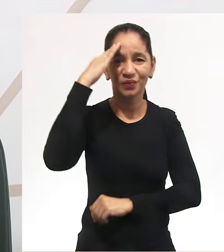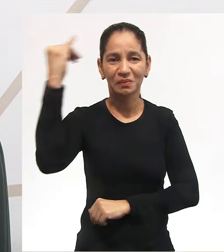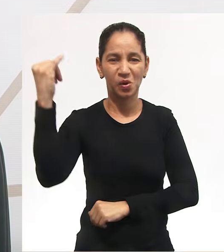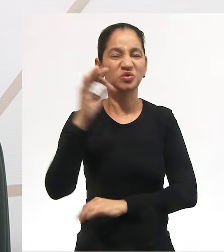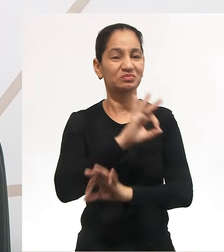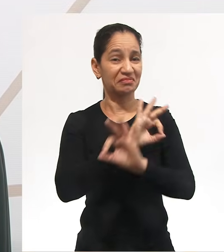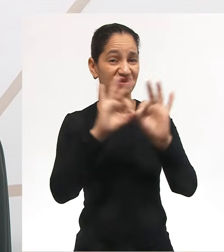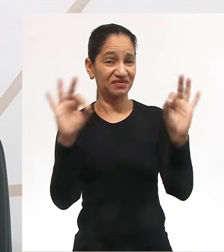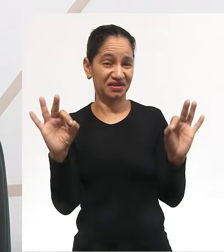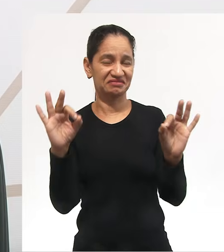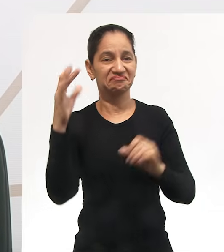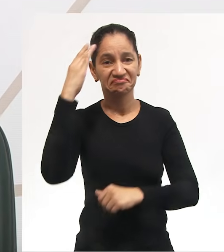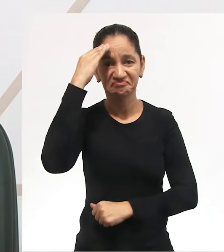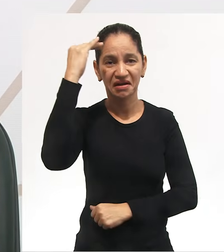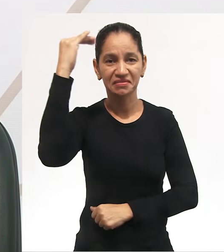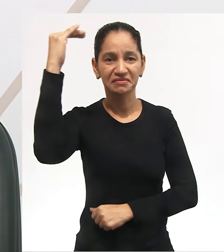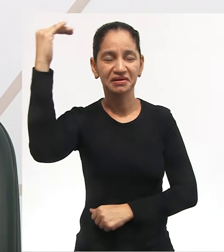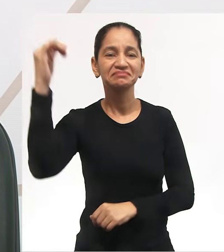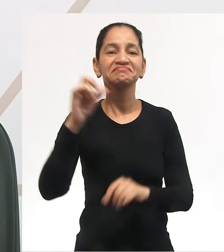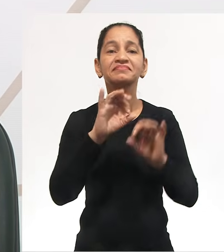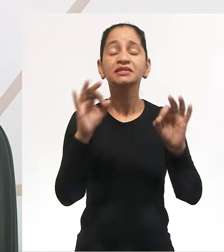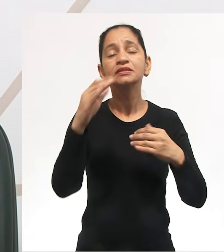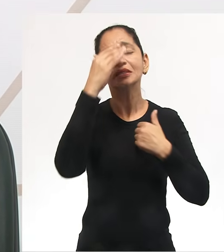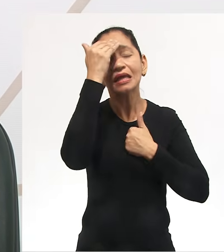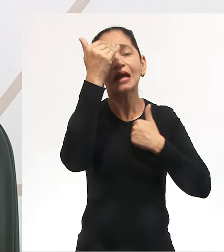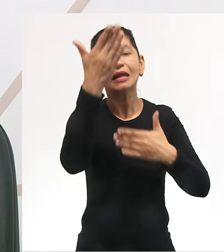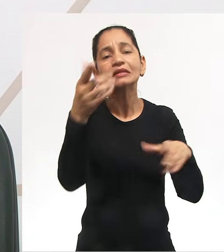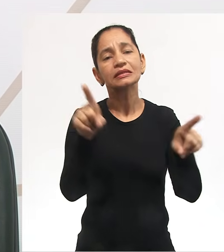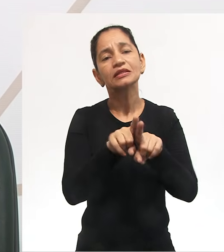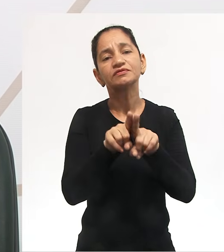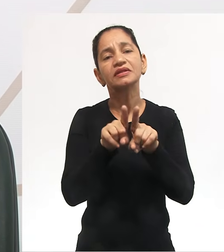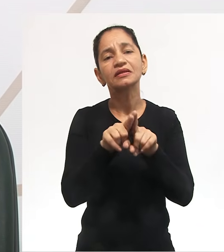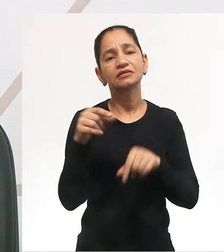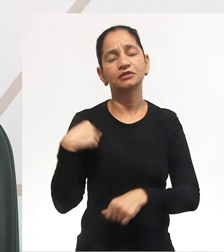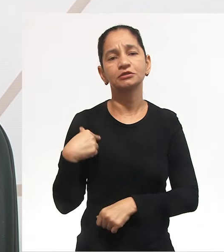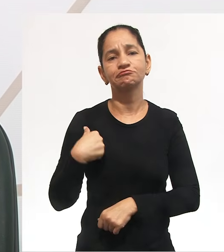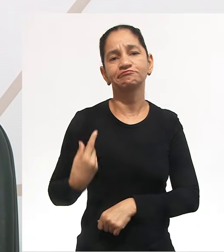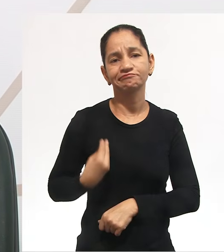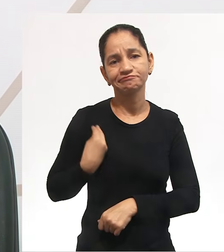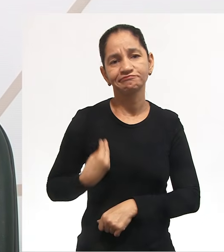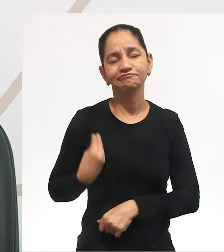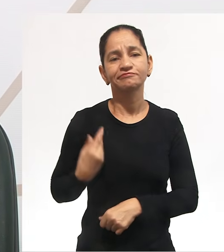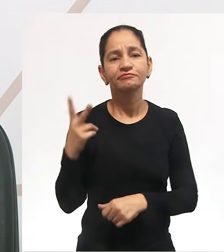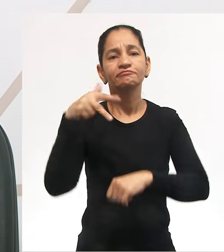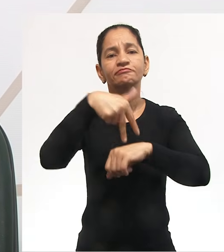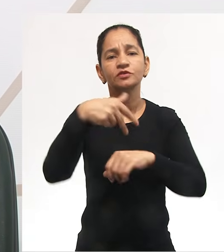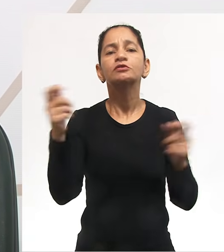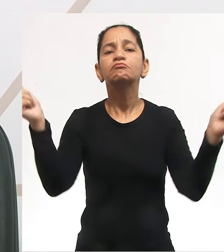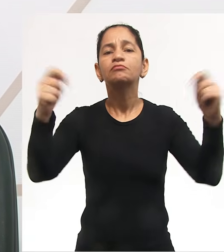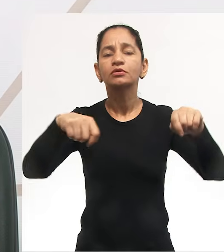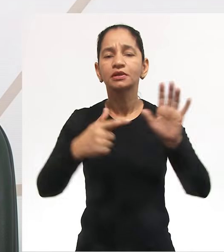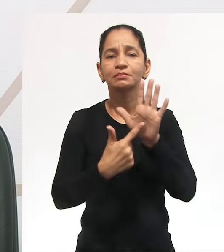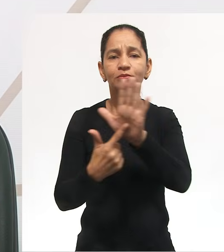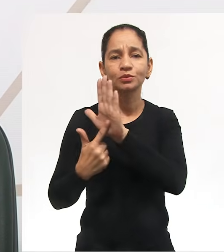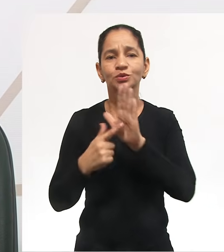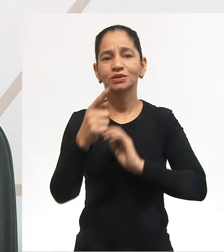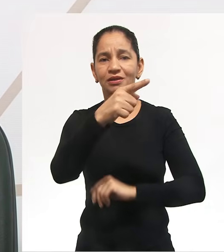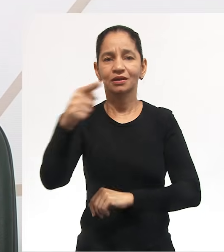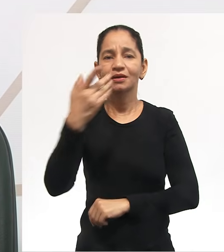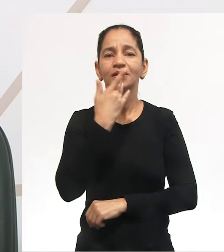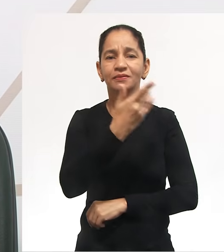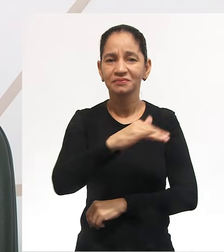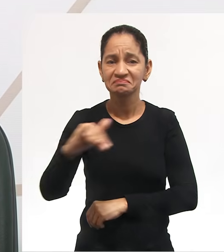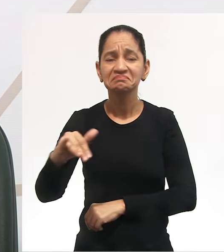ser sucesso aí com os alunos, Vai! né, e dentro da rede. E é isso, agradecer mesmo de coração de estar aqui, de trazer o trabalho dos